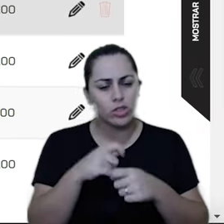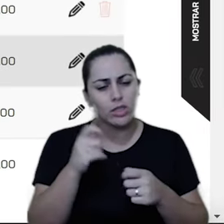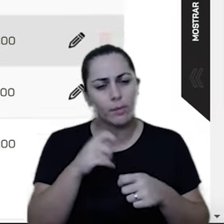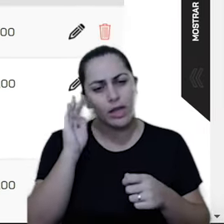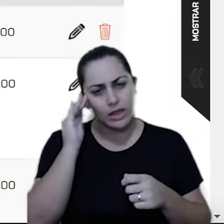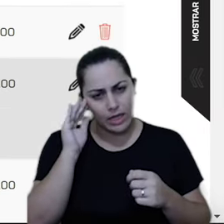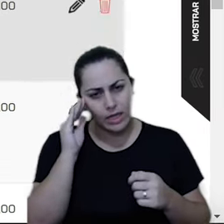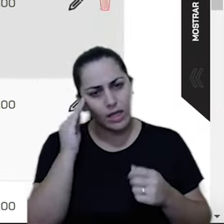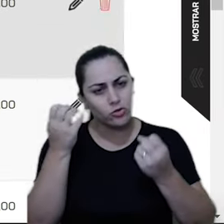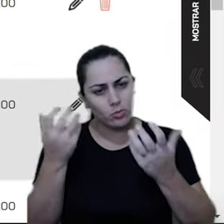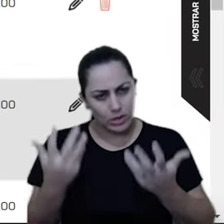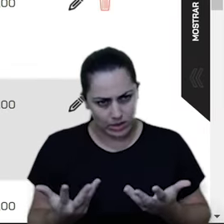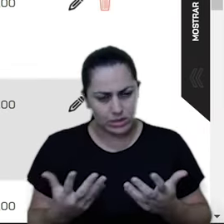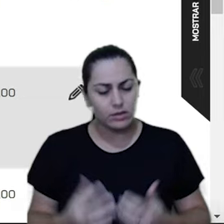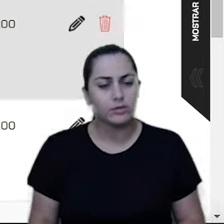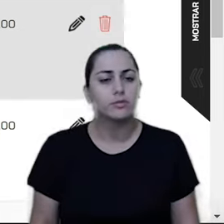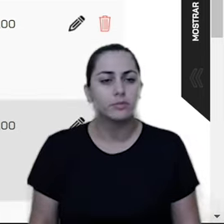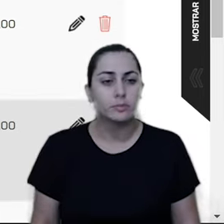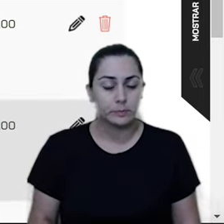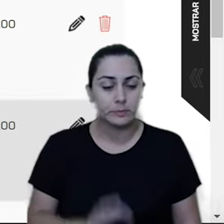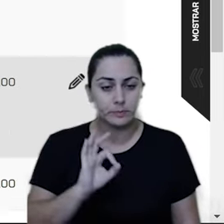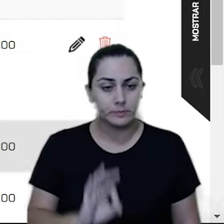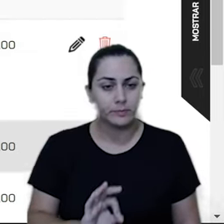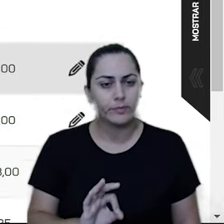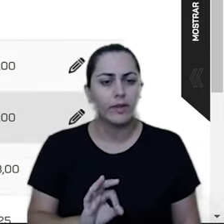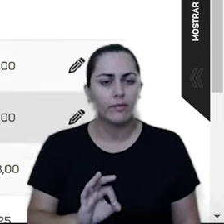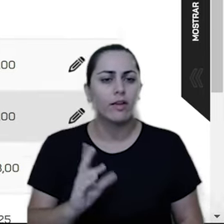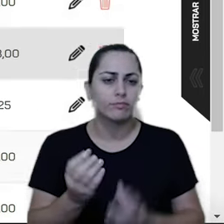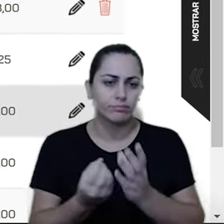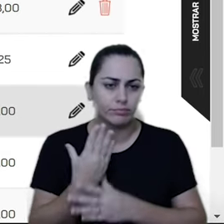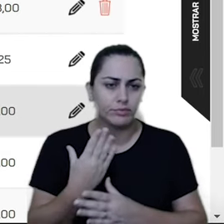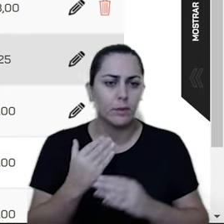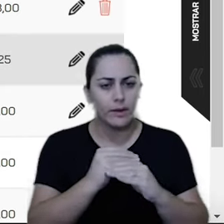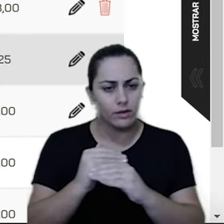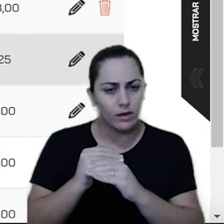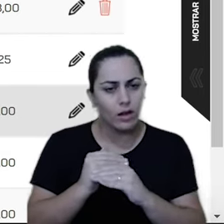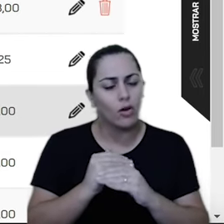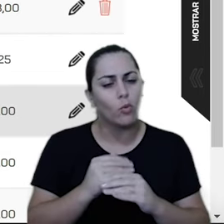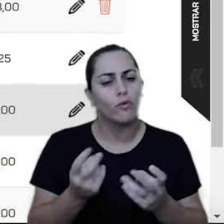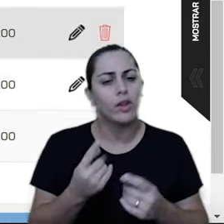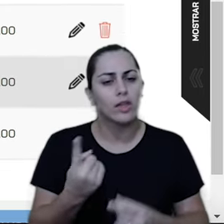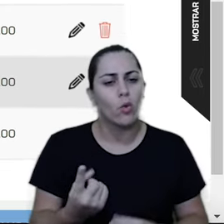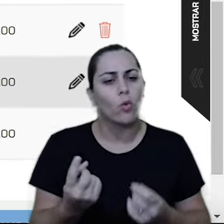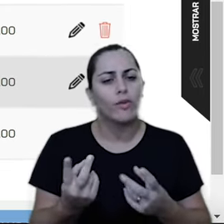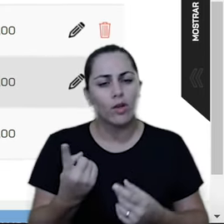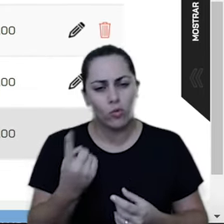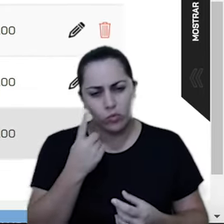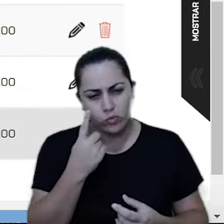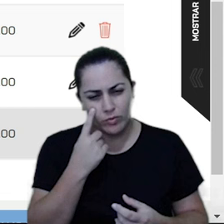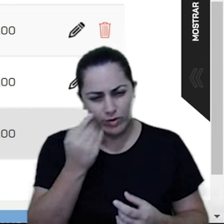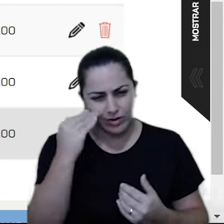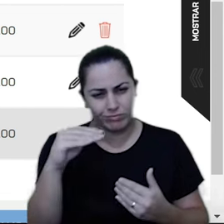ter uma ideia do que que a gente tá falando aqui de Matriz né a gente vai vai criando os padrãozinho ó venda um venda um